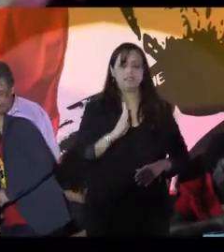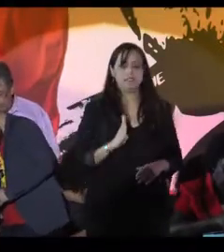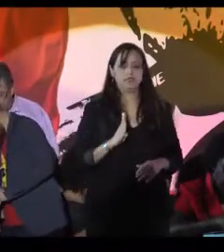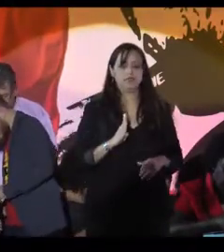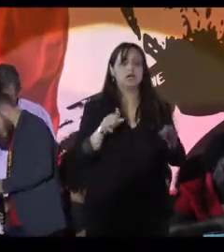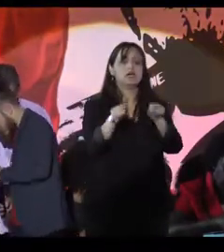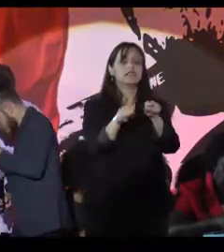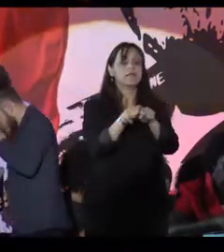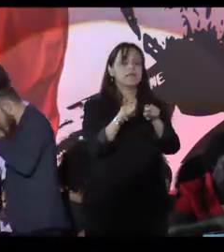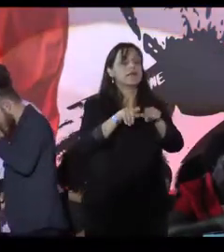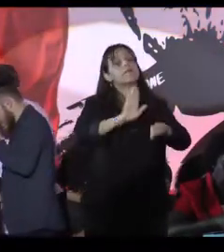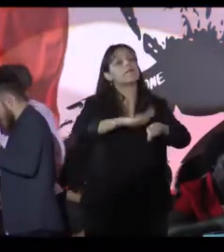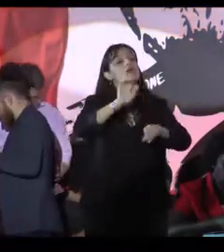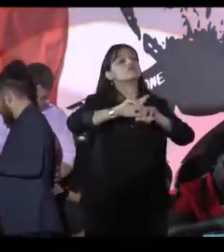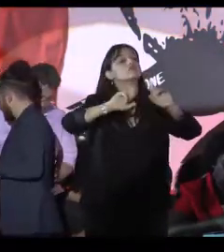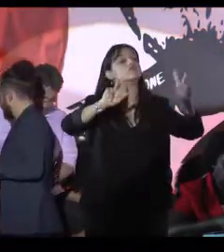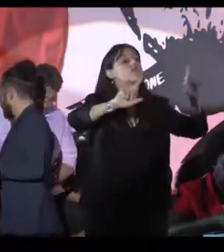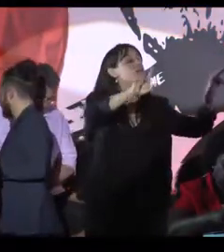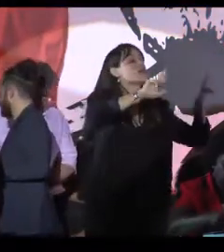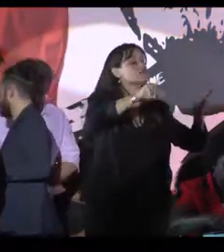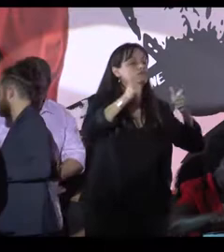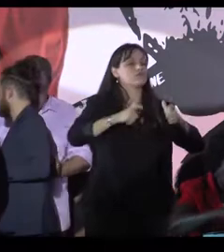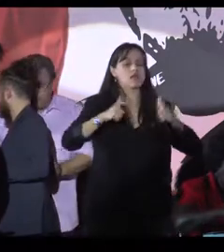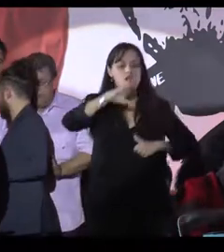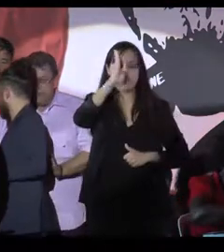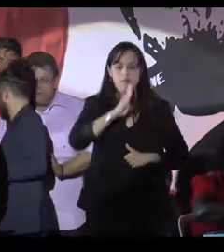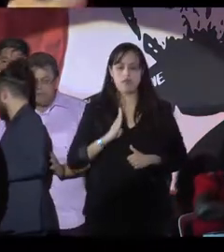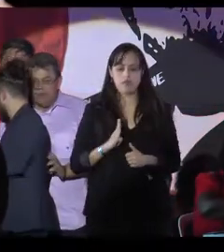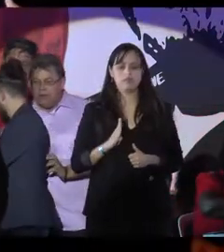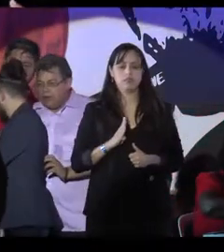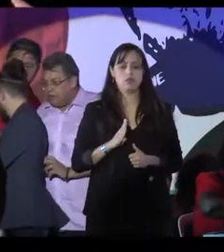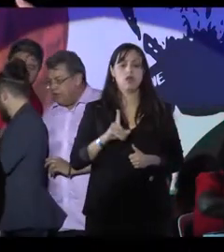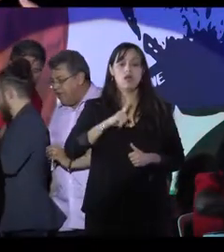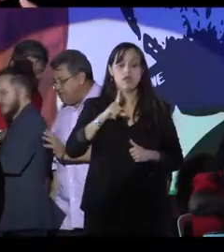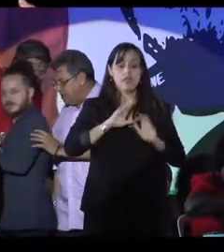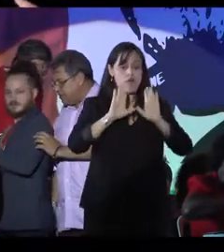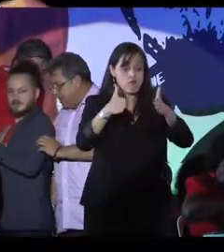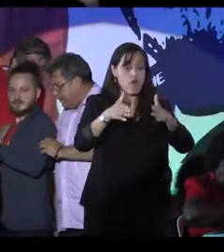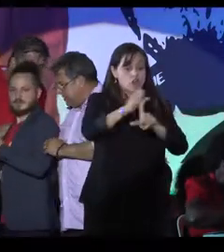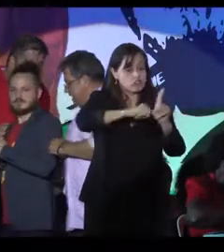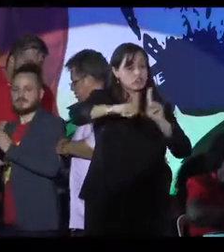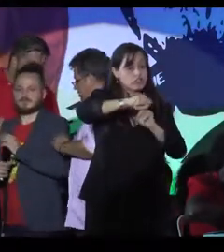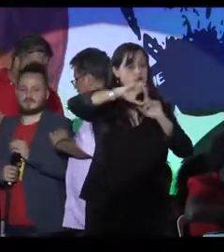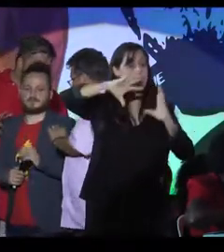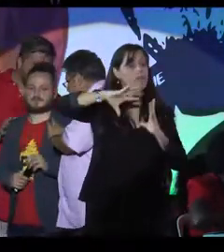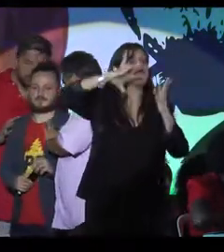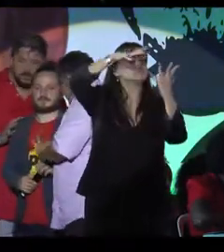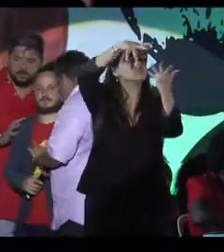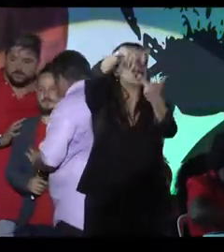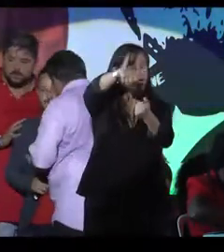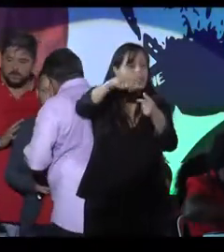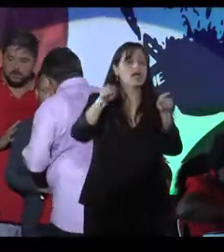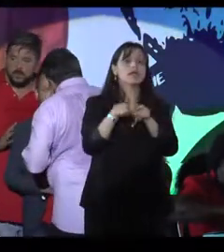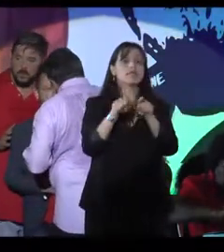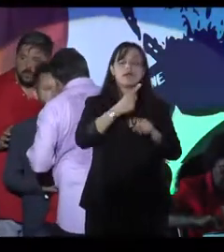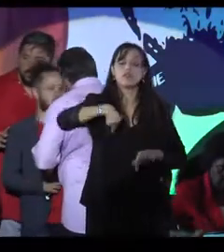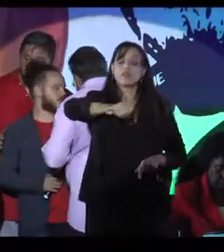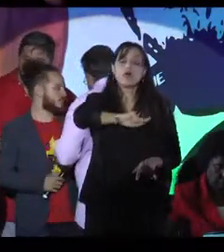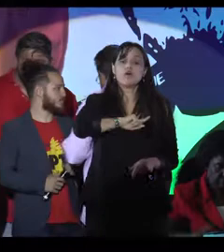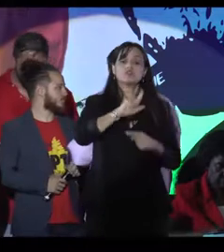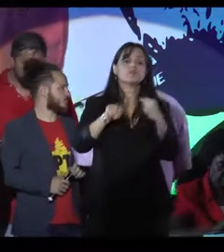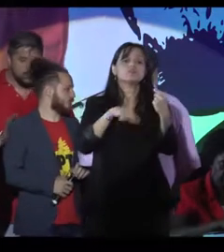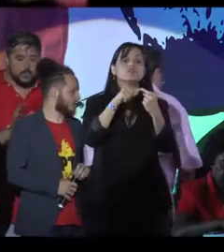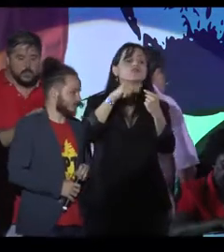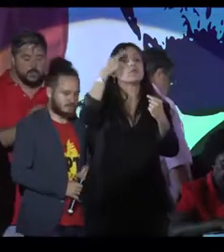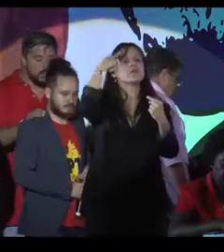nos mais diferentes locais do Brasil, do Fórum Social Mundial, porque a nossa perspectiva é que, para